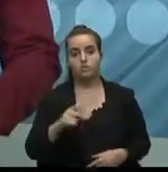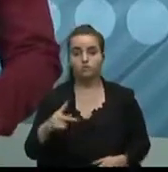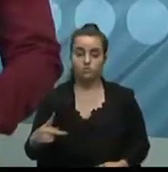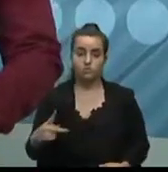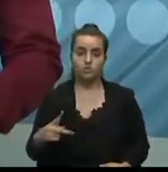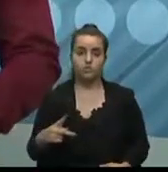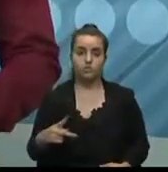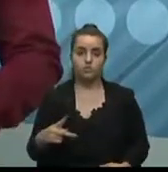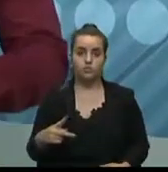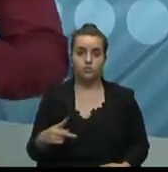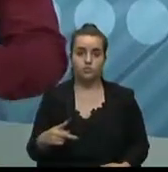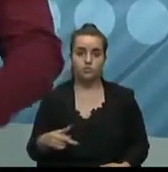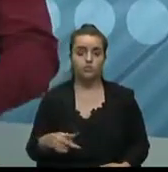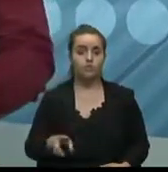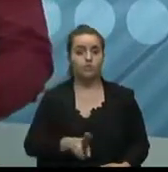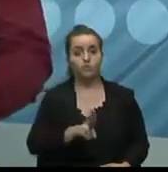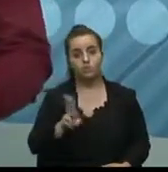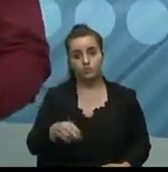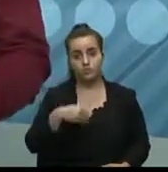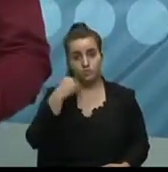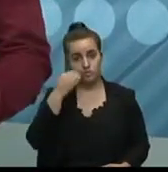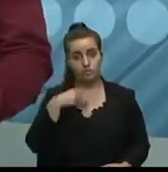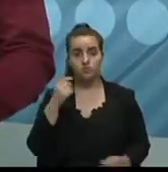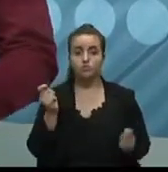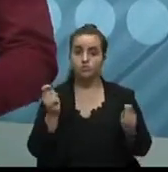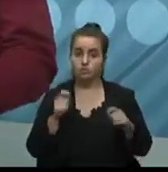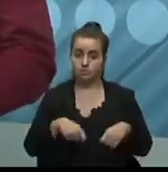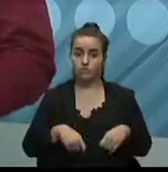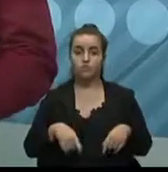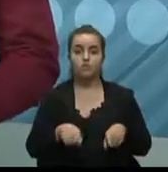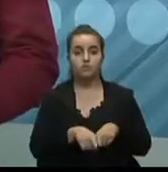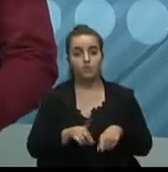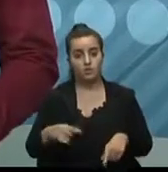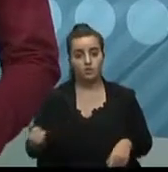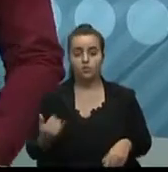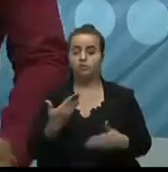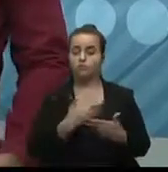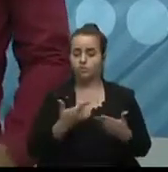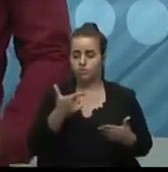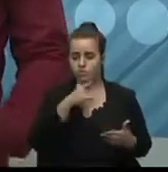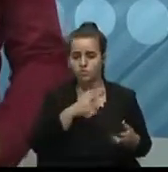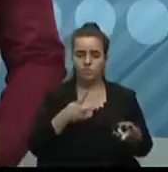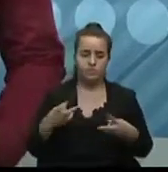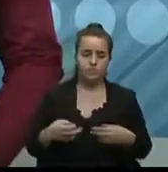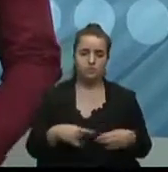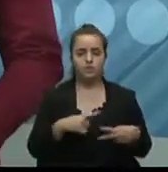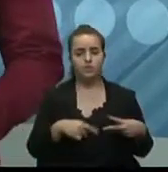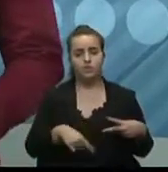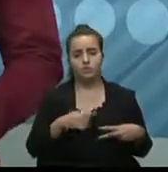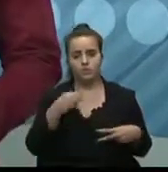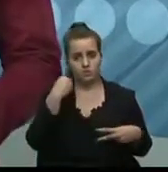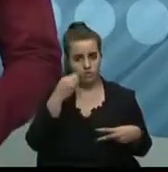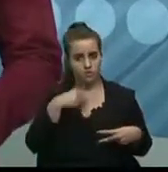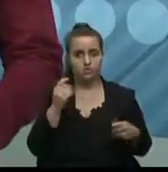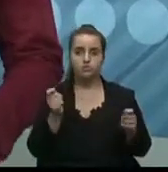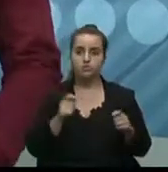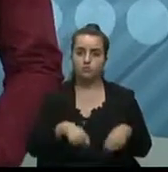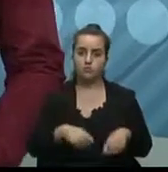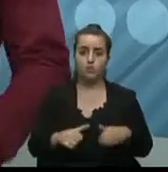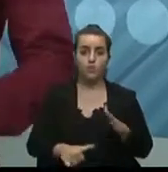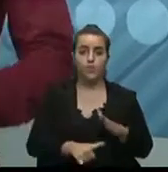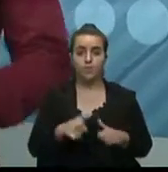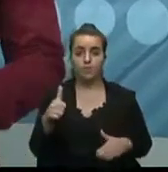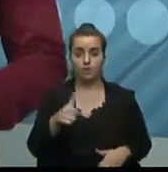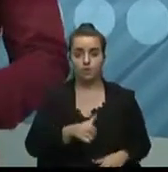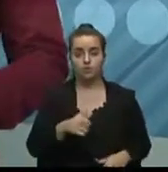situação, aplicando testes de hipótese. E é importante que você consiga distinguir dois testes de hipótese. O